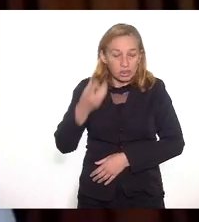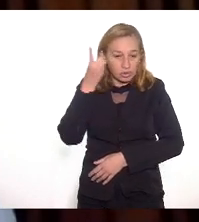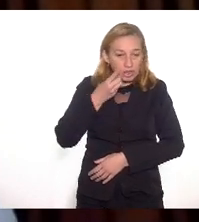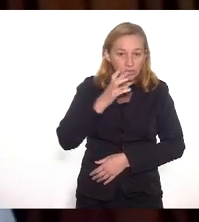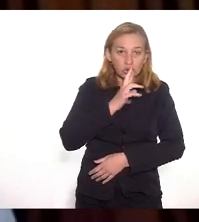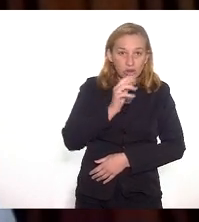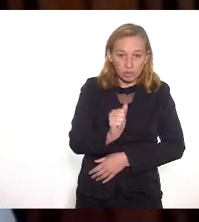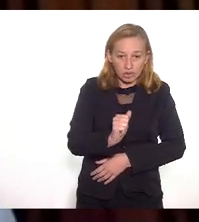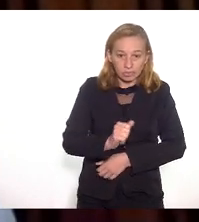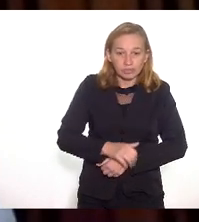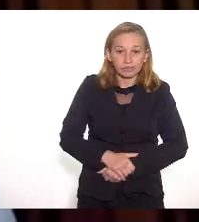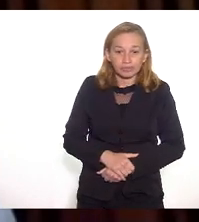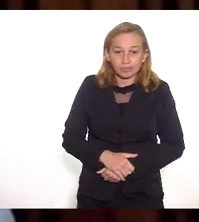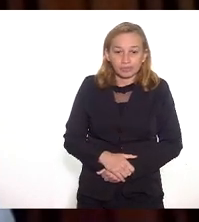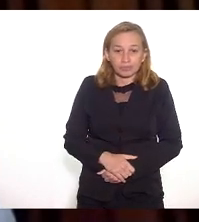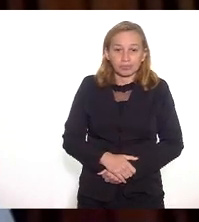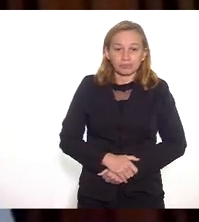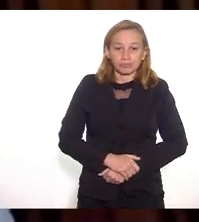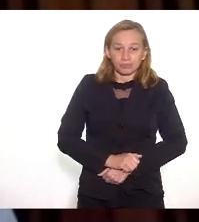Amorim,